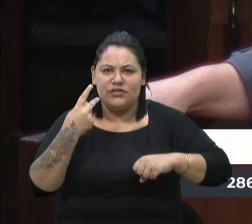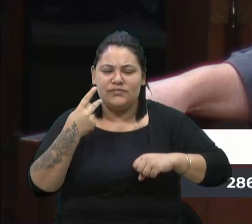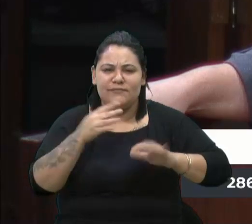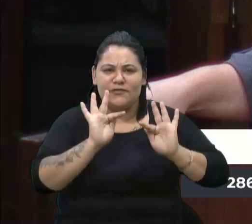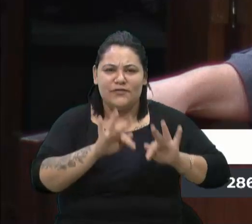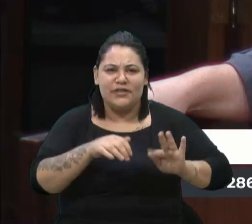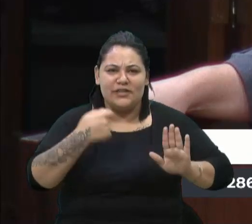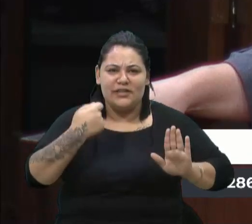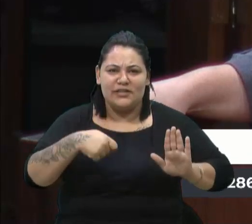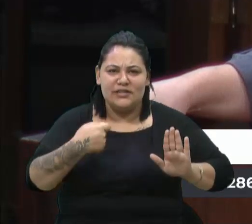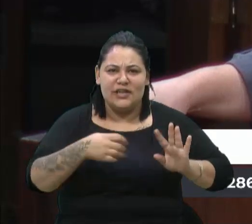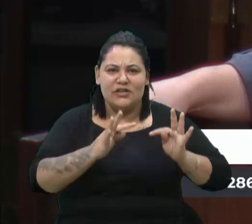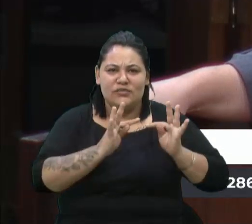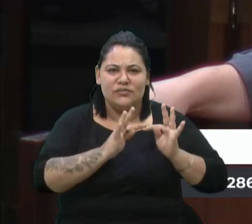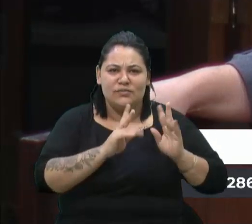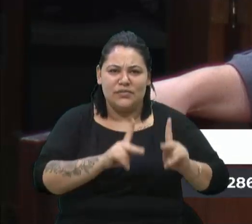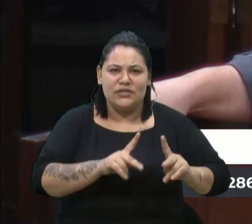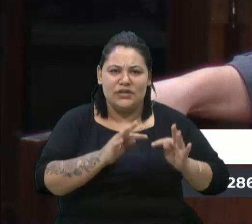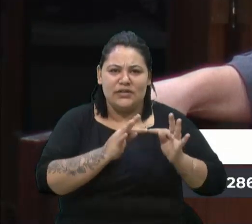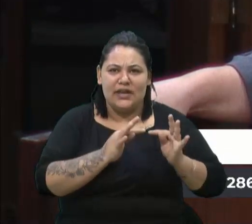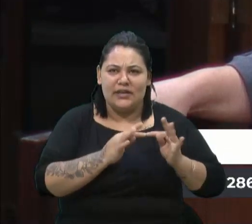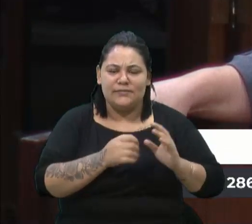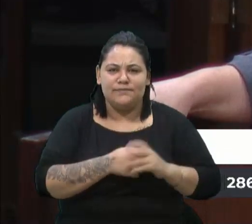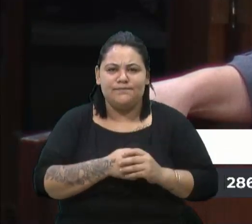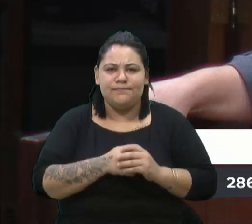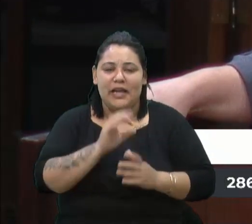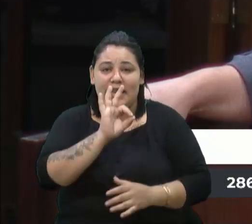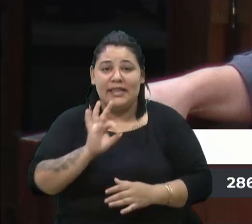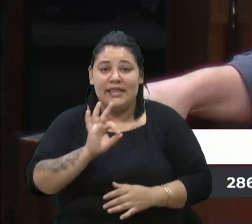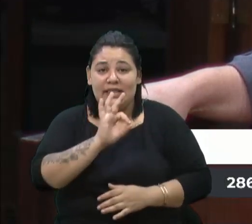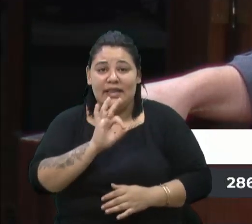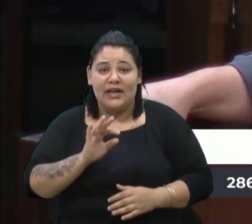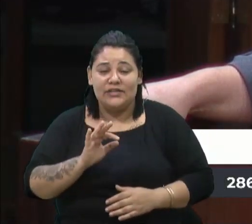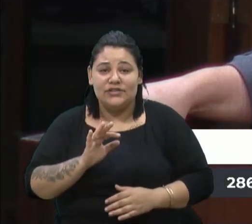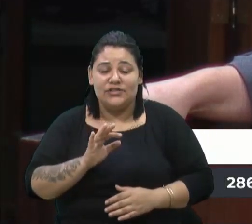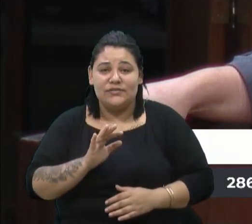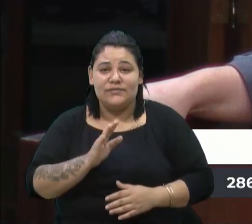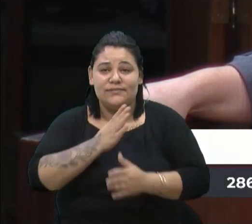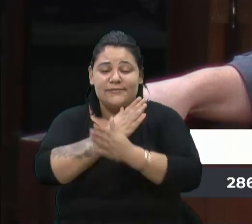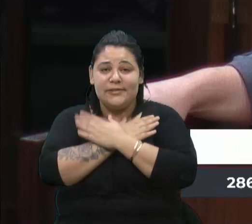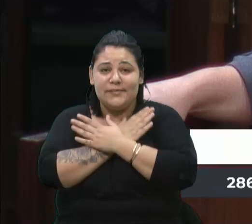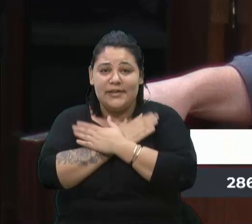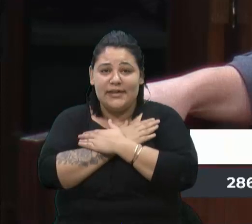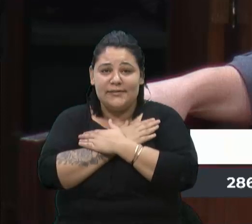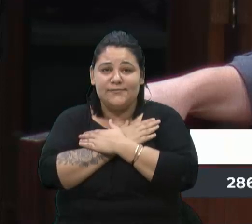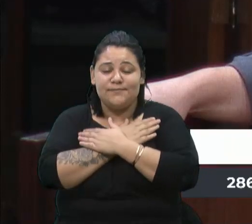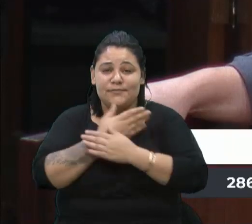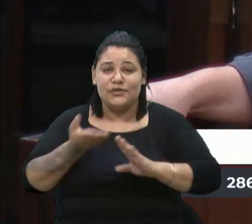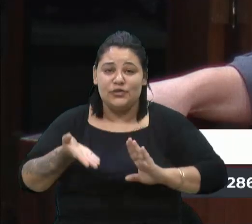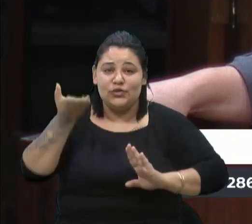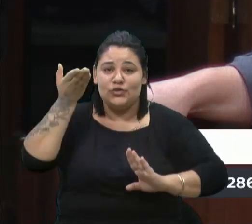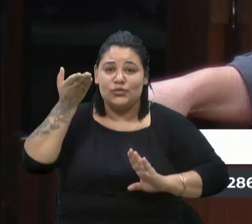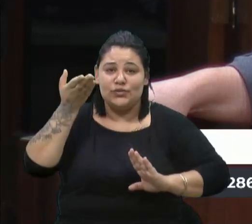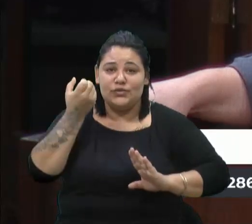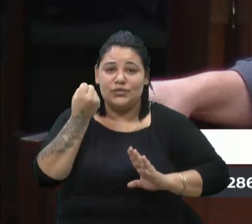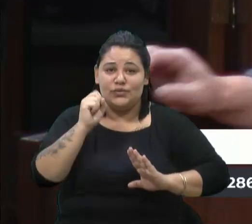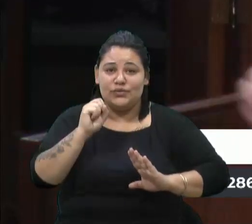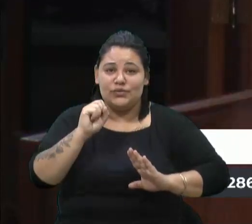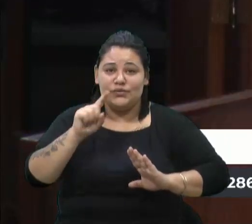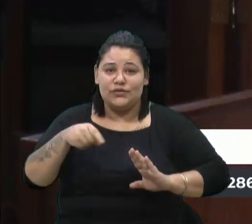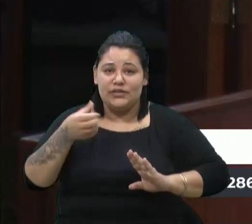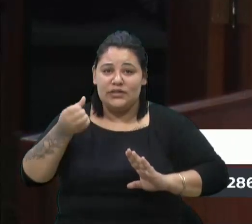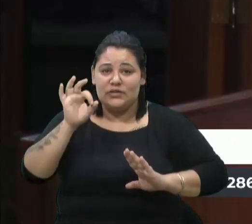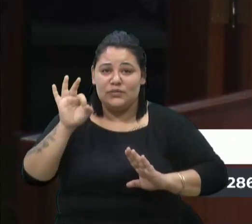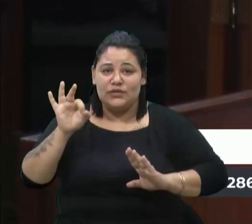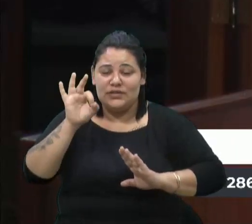das pessoas técnicas a taxa de desemprego taxa de desemprego no Brasil subiu de 8,6% do trimestre imóvel